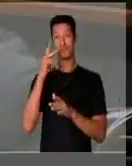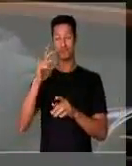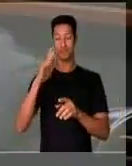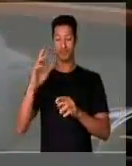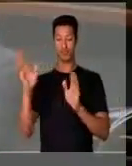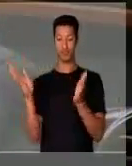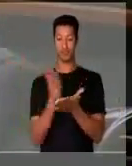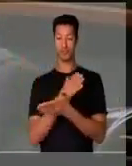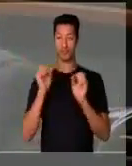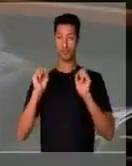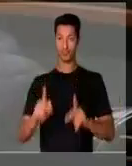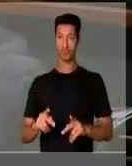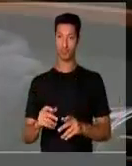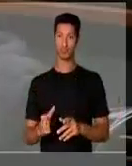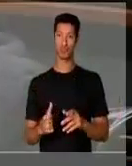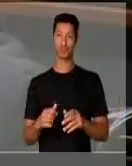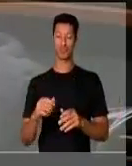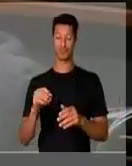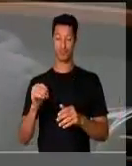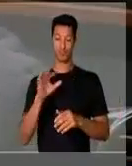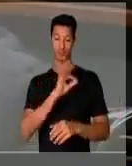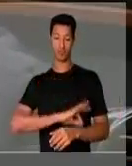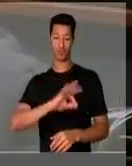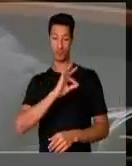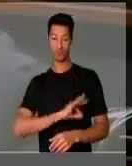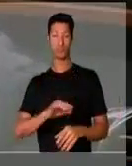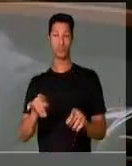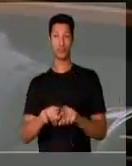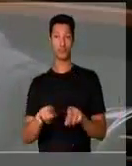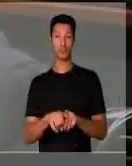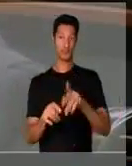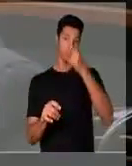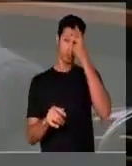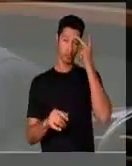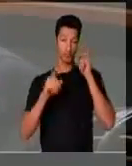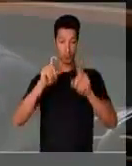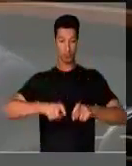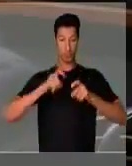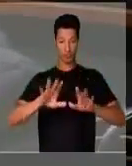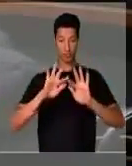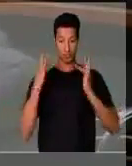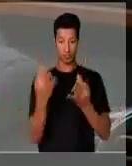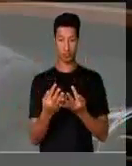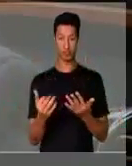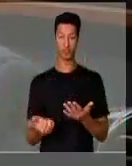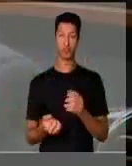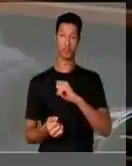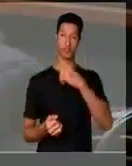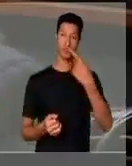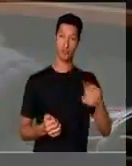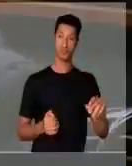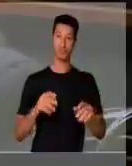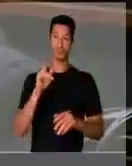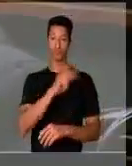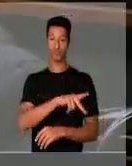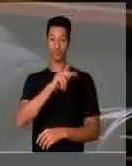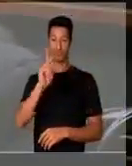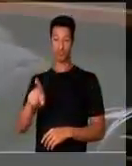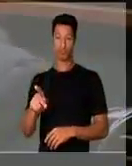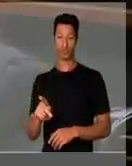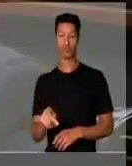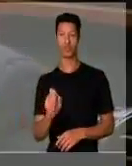suas respectivas aposentadorias, os assalariados e aqueles da agricultura familiar. São os